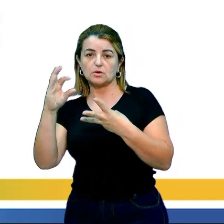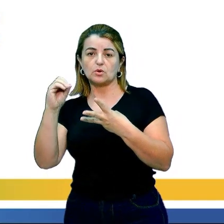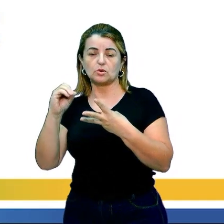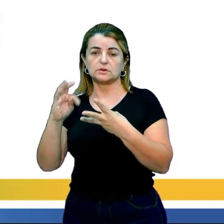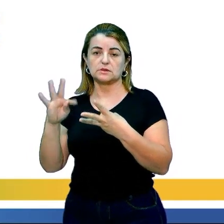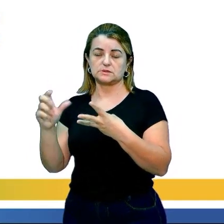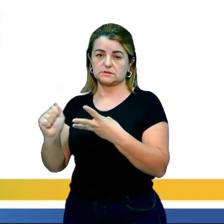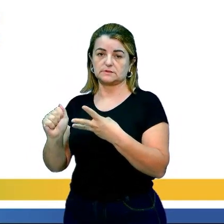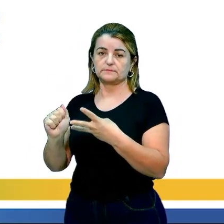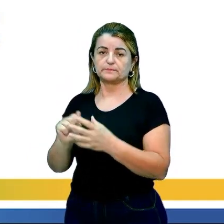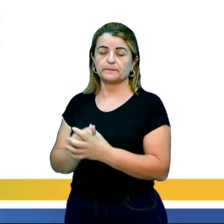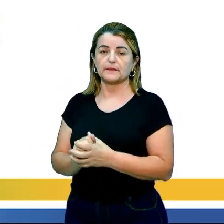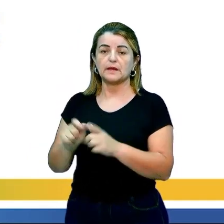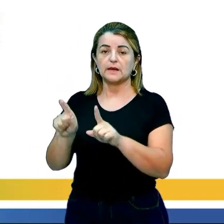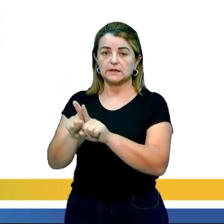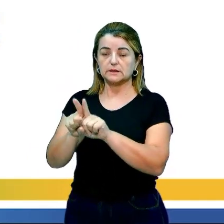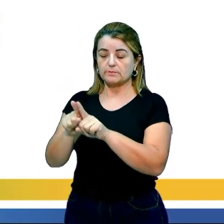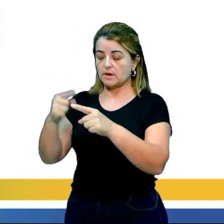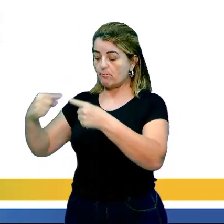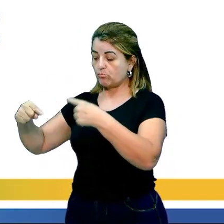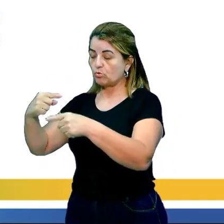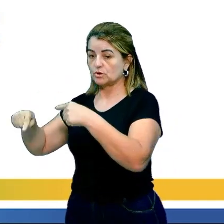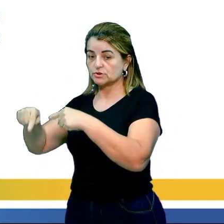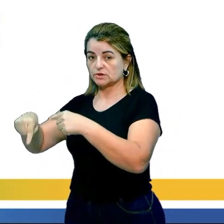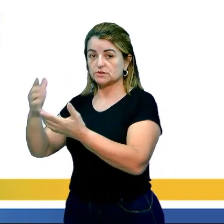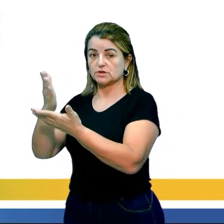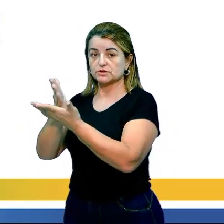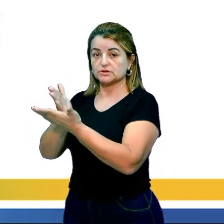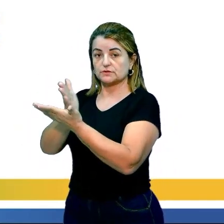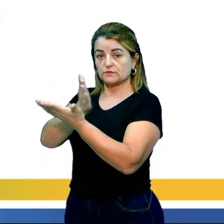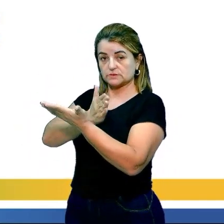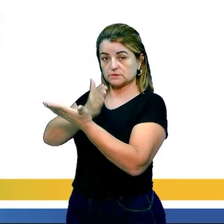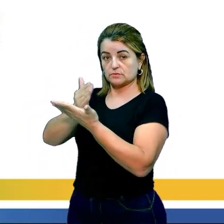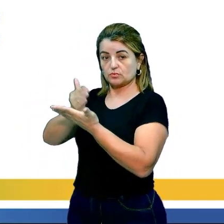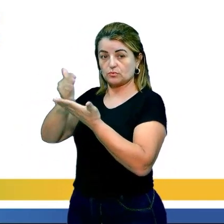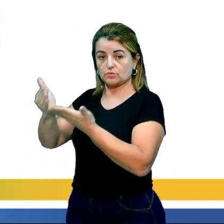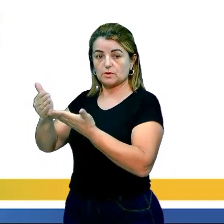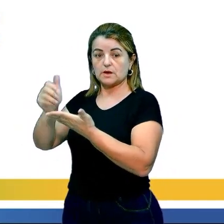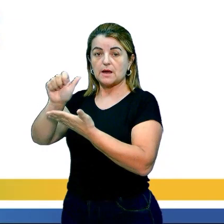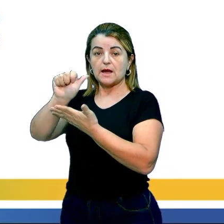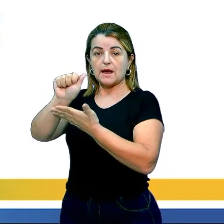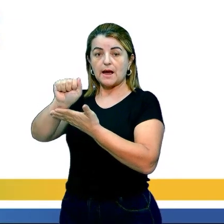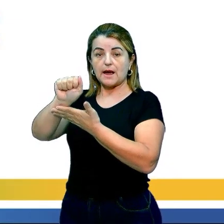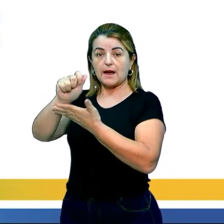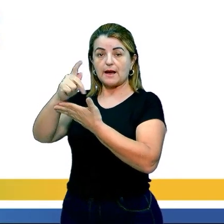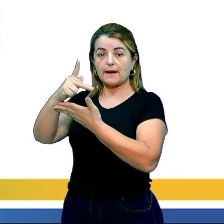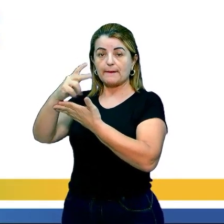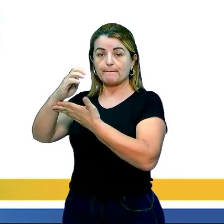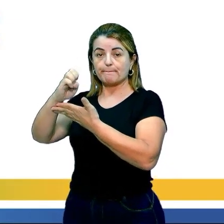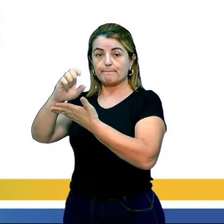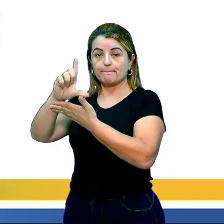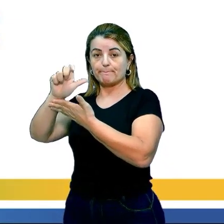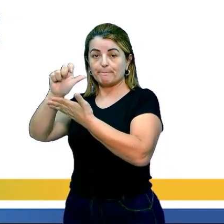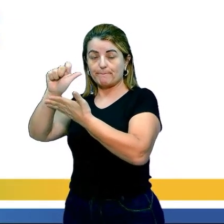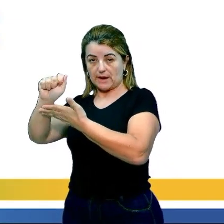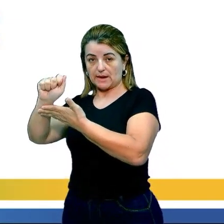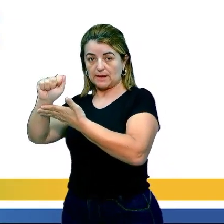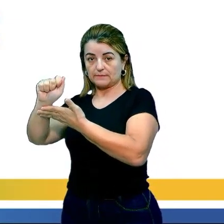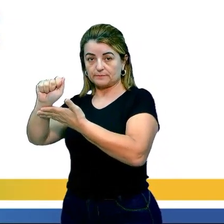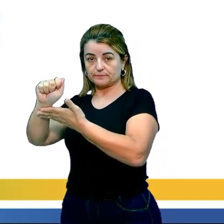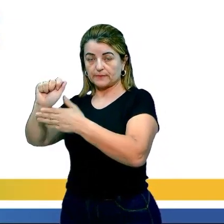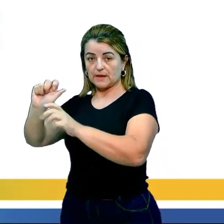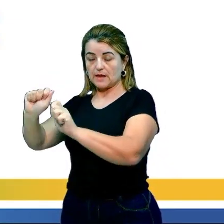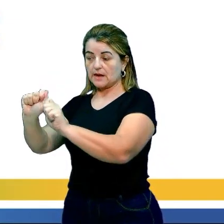política espartana era dividida entre a tela que era Assembleia dos cidadãos espartanos